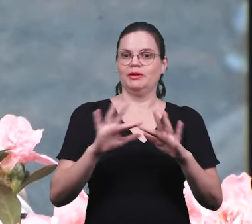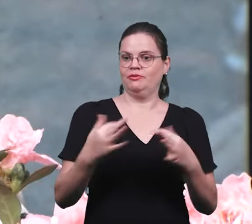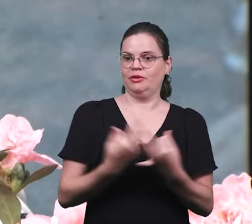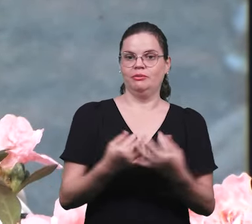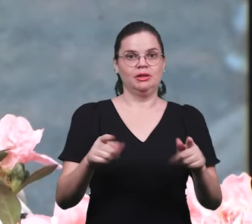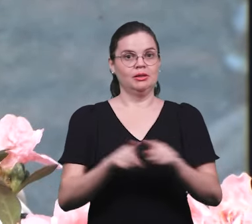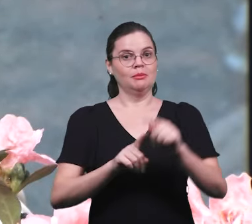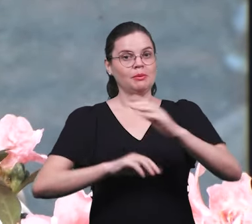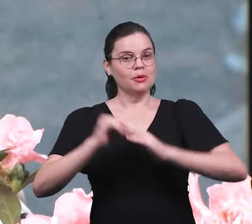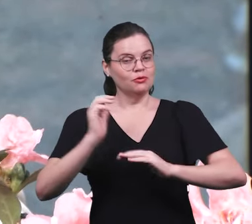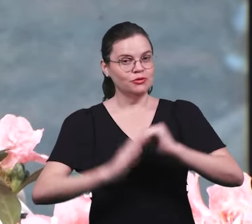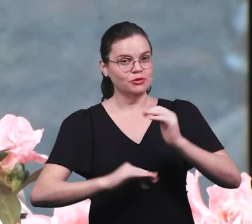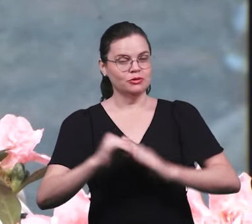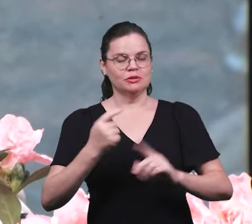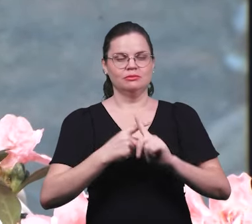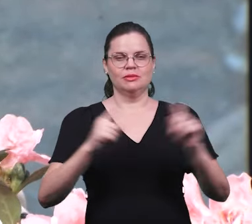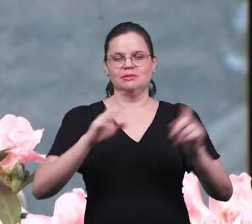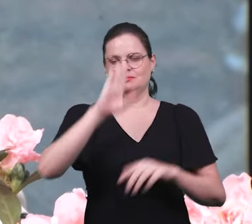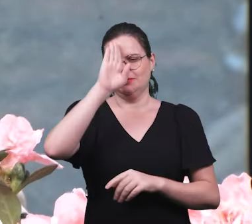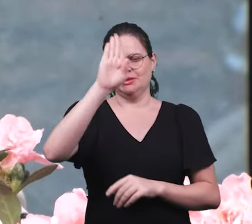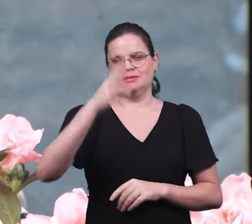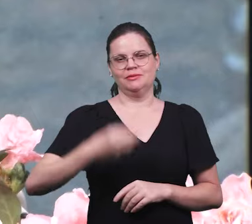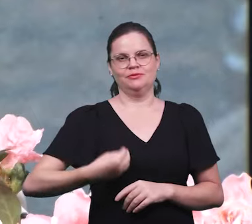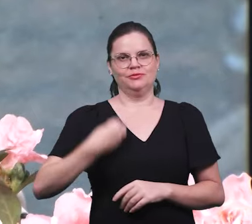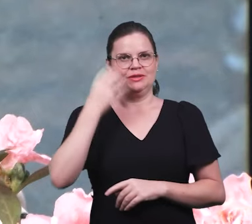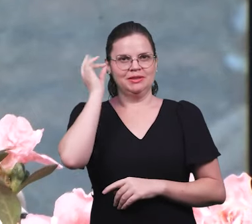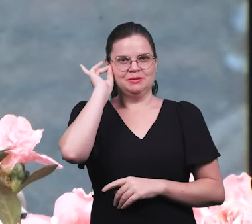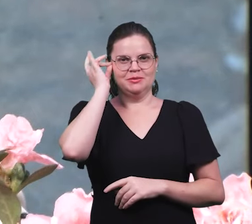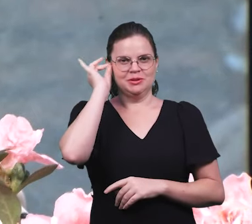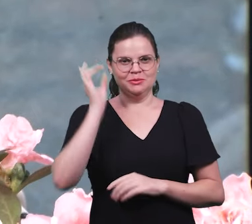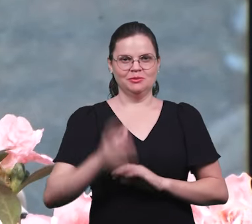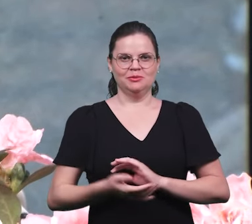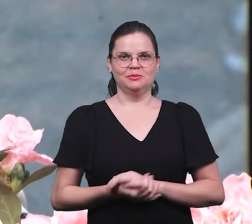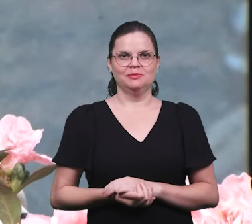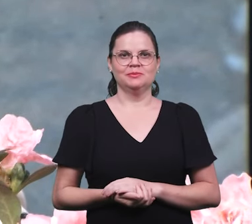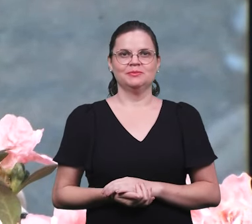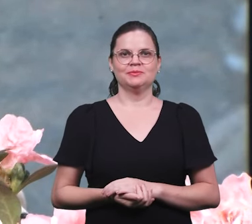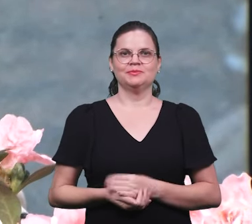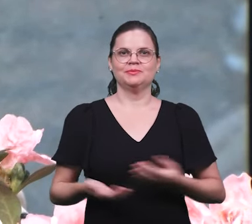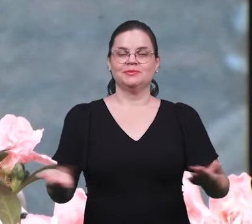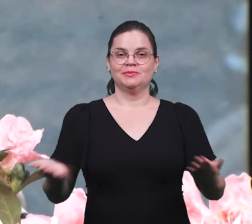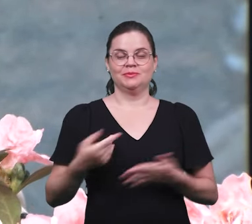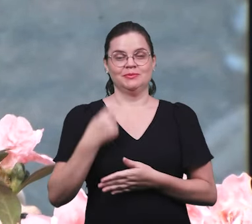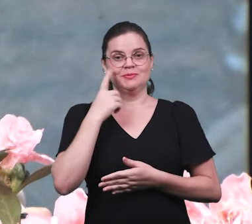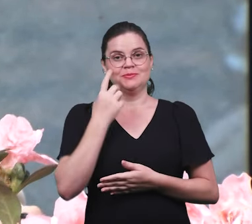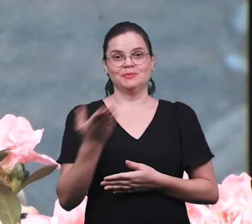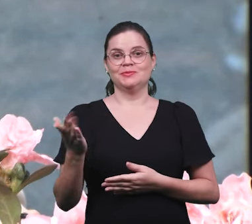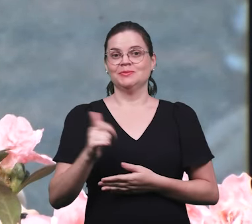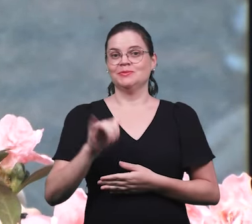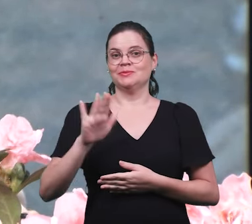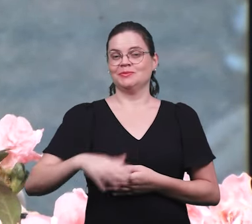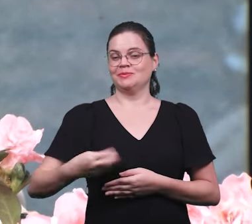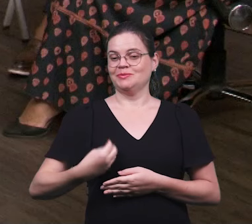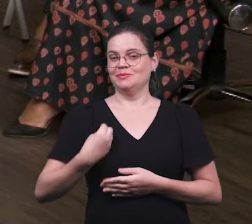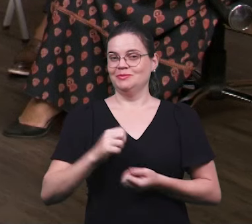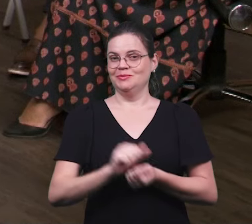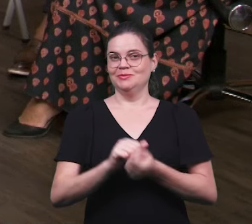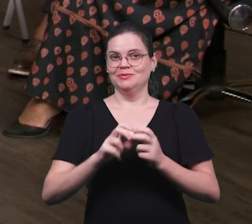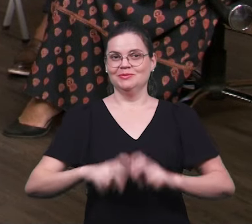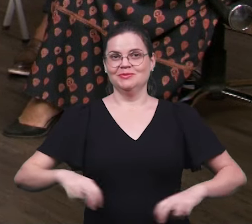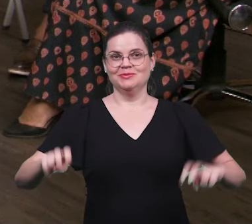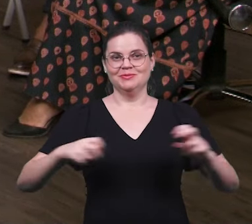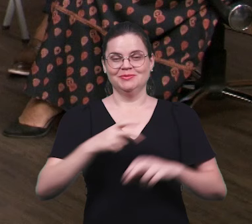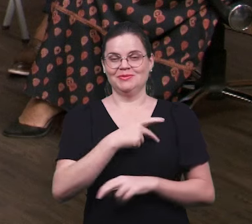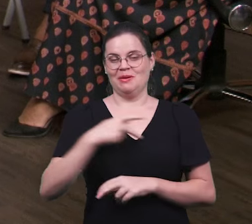na vida profissional e principalmente na vida espiritual. E agora vocês vão ver quem está comigo hoje aqui no estúdio.